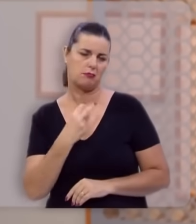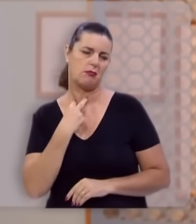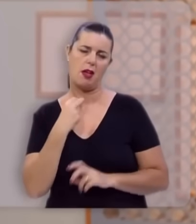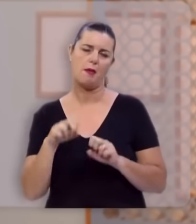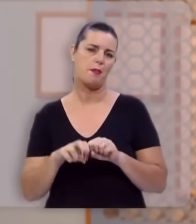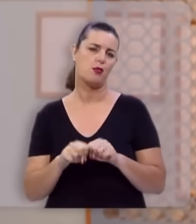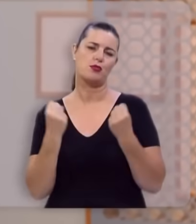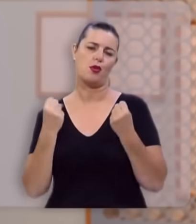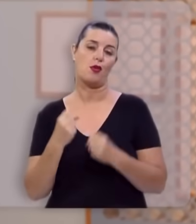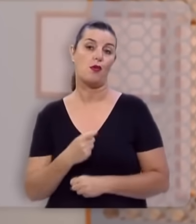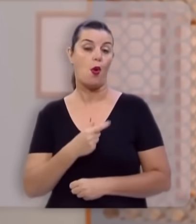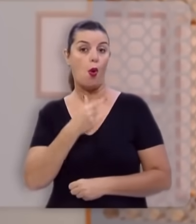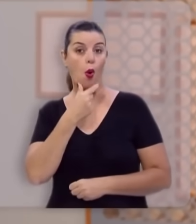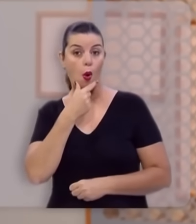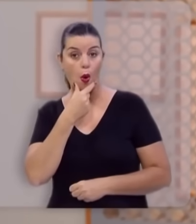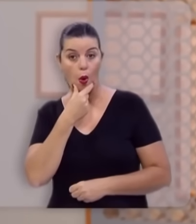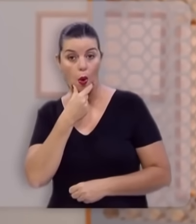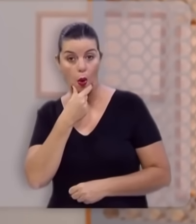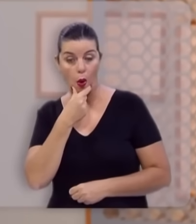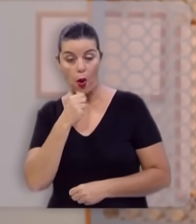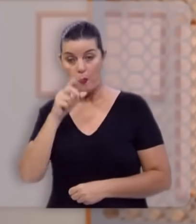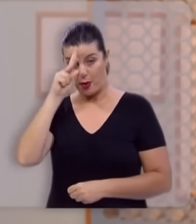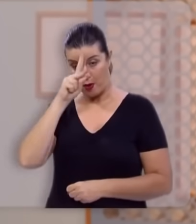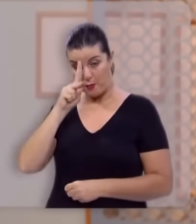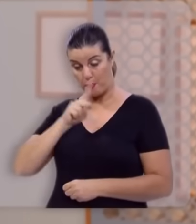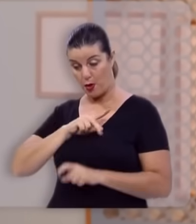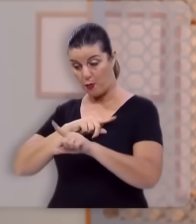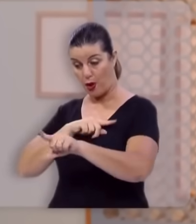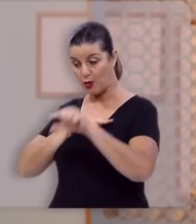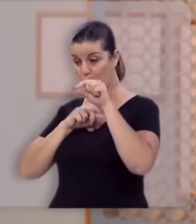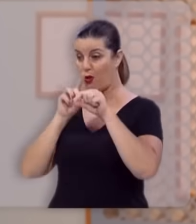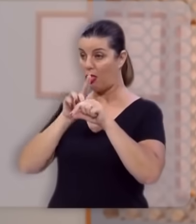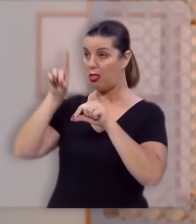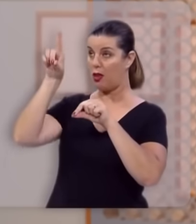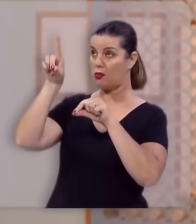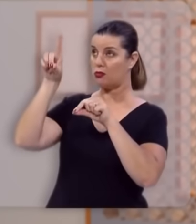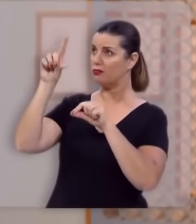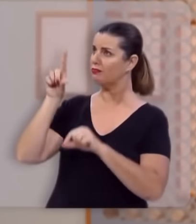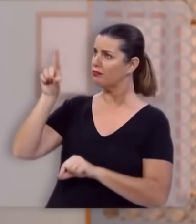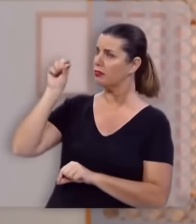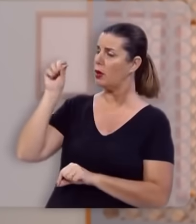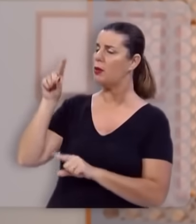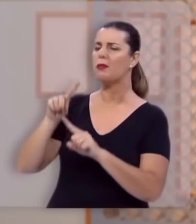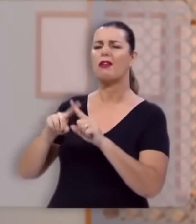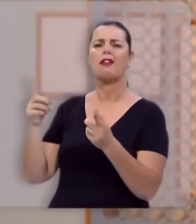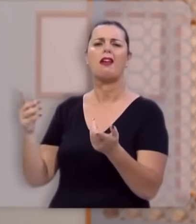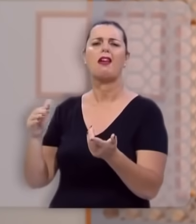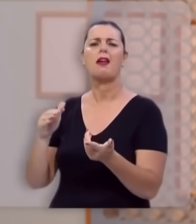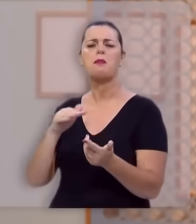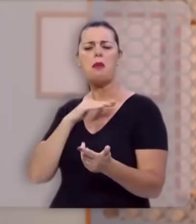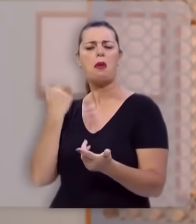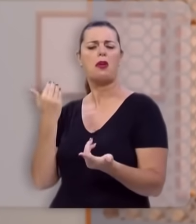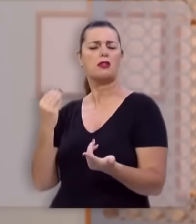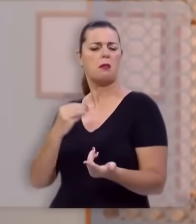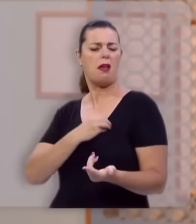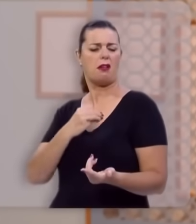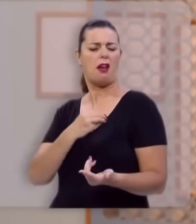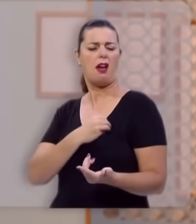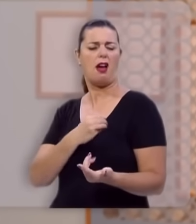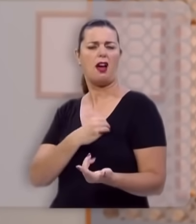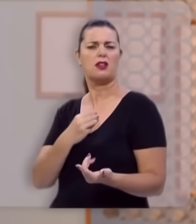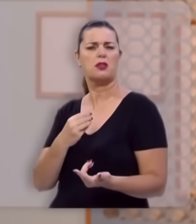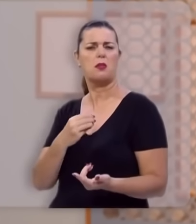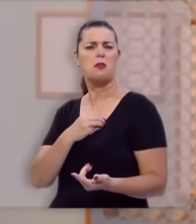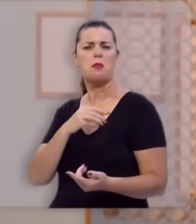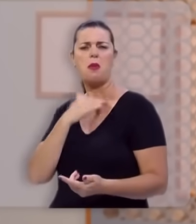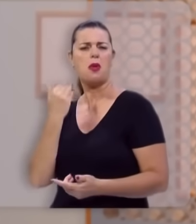O homem não tem condições de, por si mesmo, escolher a Deus. Porque ele está morto. O morto não sente, o morto não